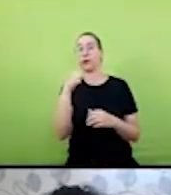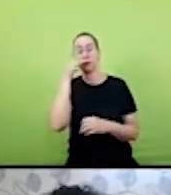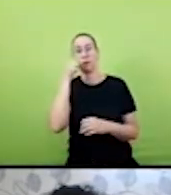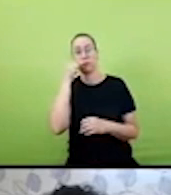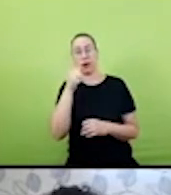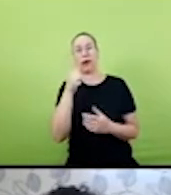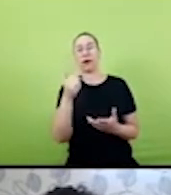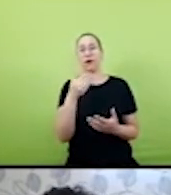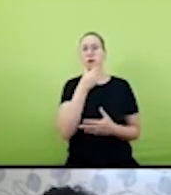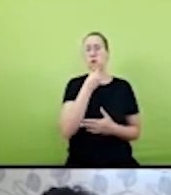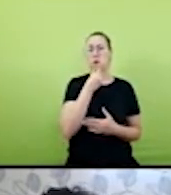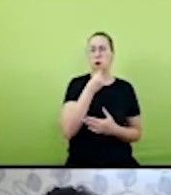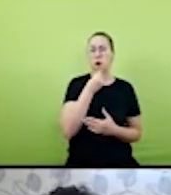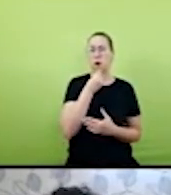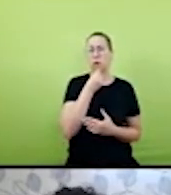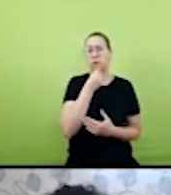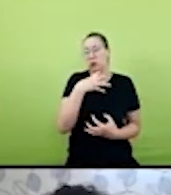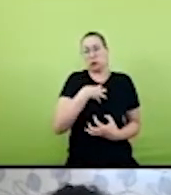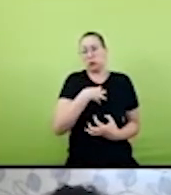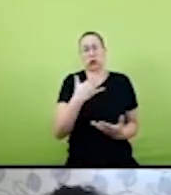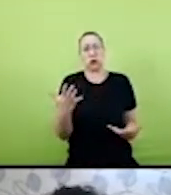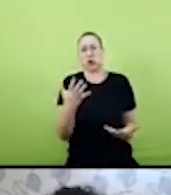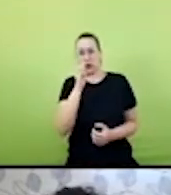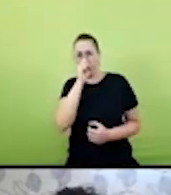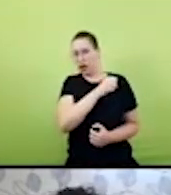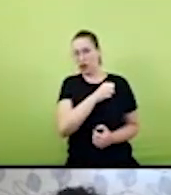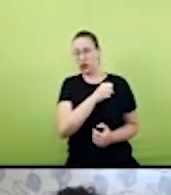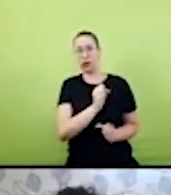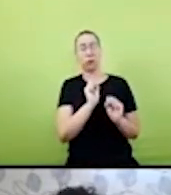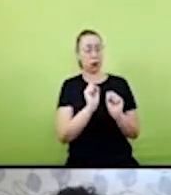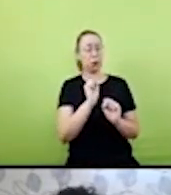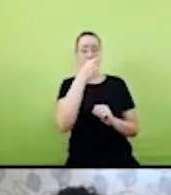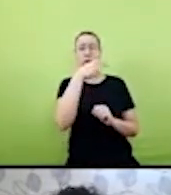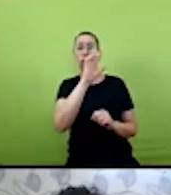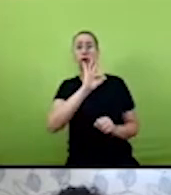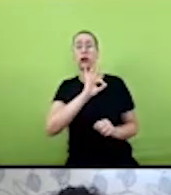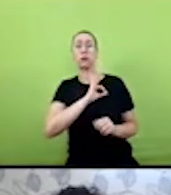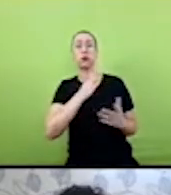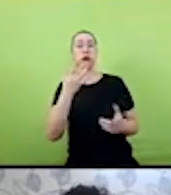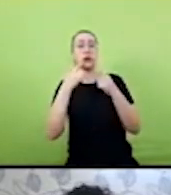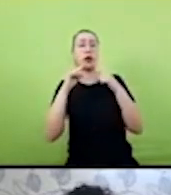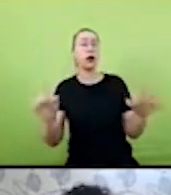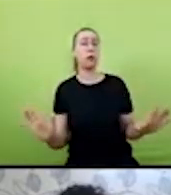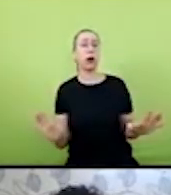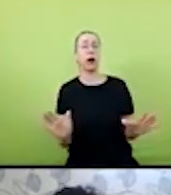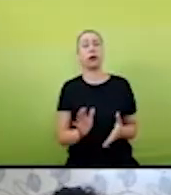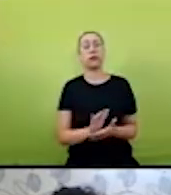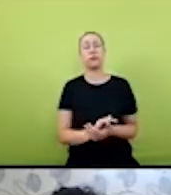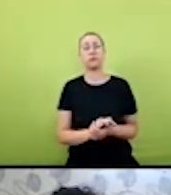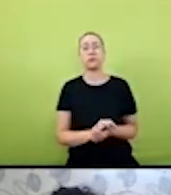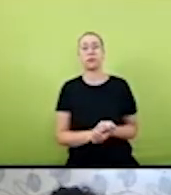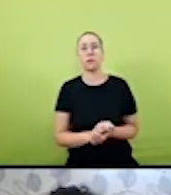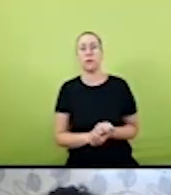violência, ele pode fazer uma denúncia em qualquer delegacia, mas não vai ser Lei Maria da Penha. O agressor pode ser homem